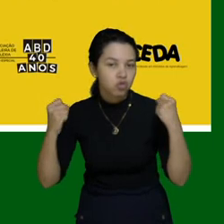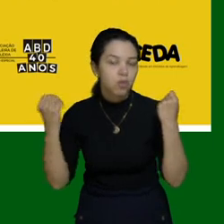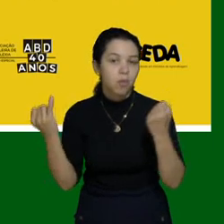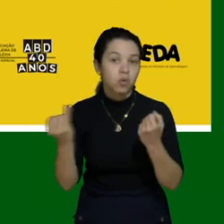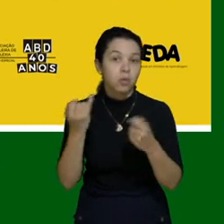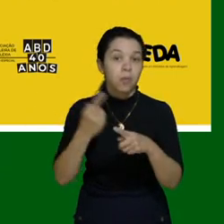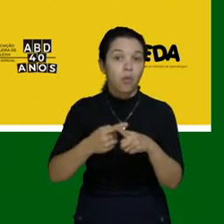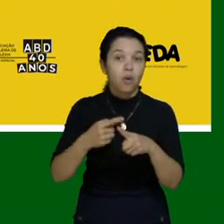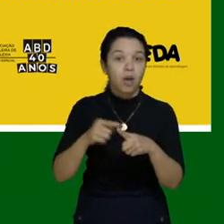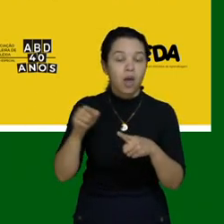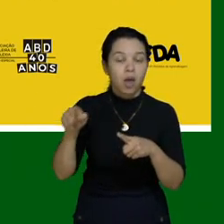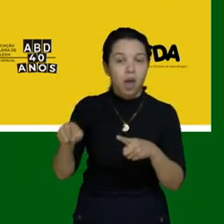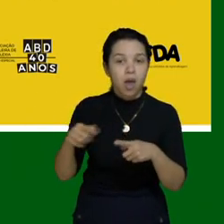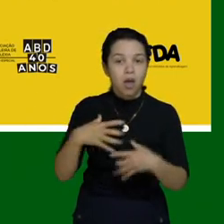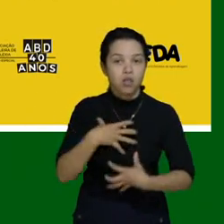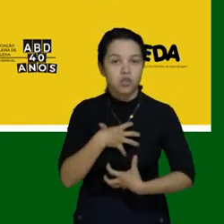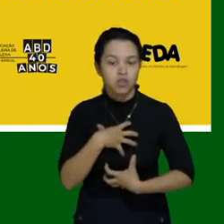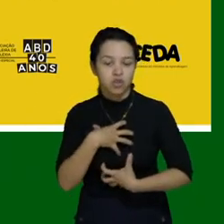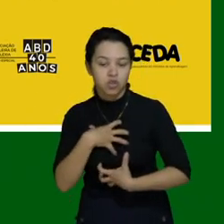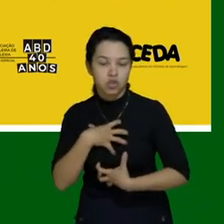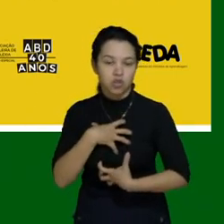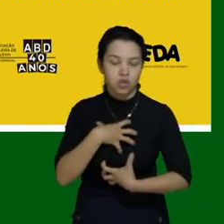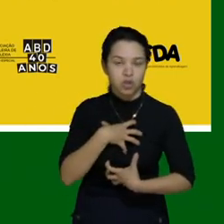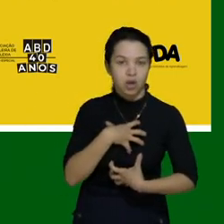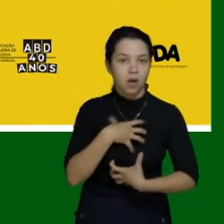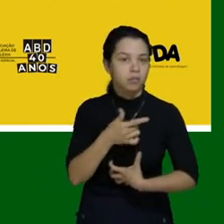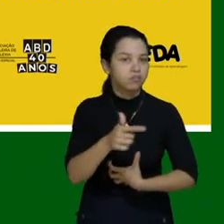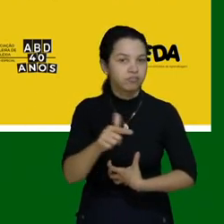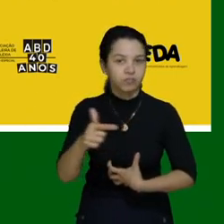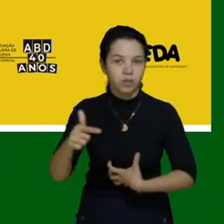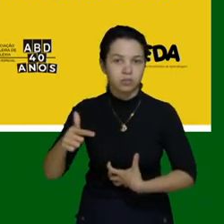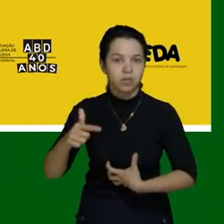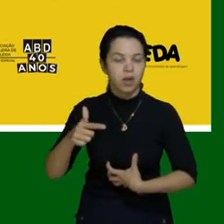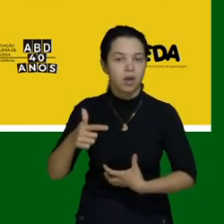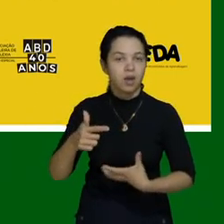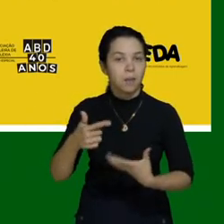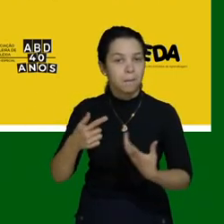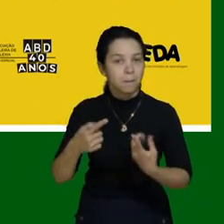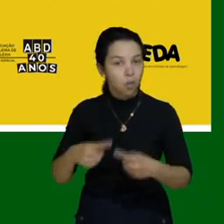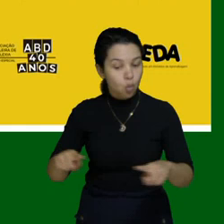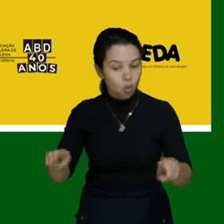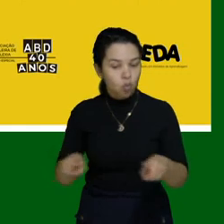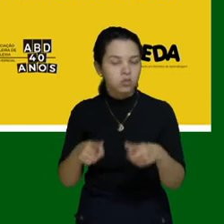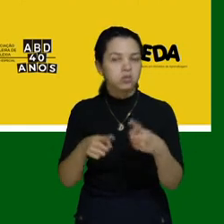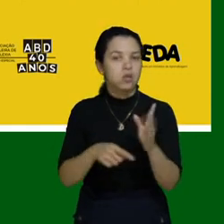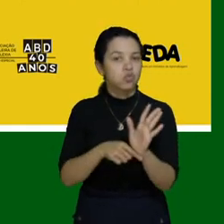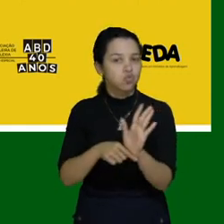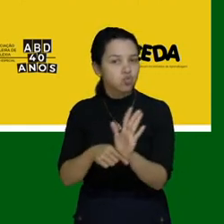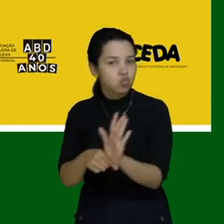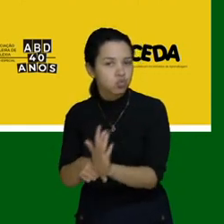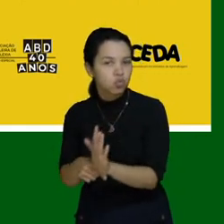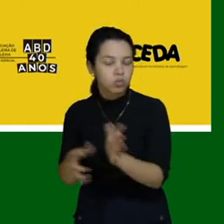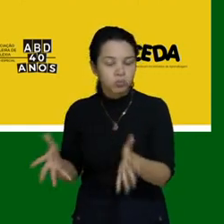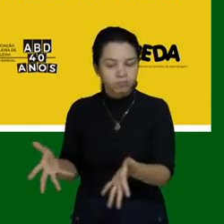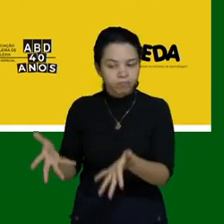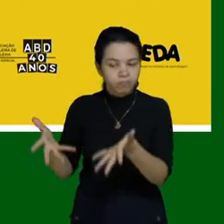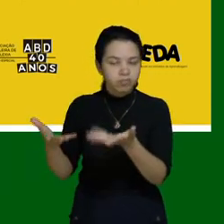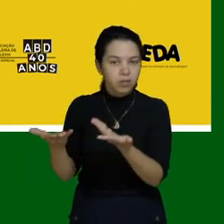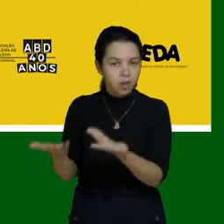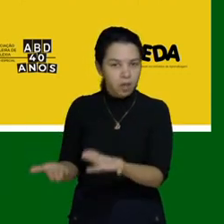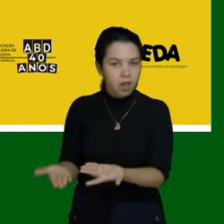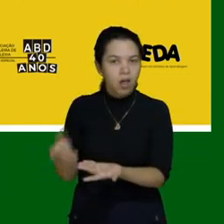ritmo também né a música Então tudo isso é um ambiente Rico para essa criança com dificuldade de